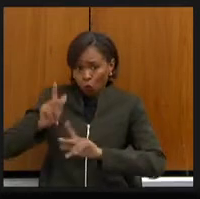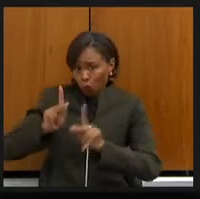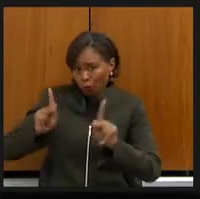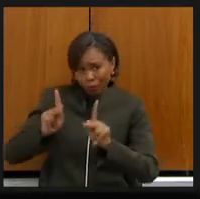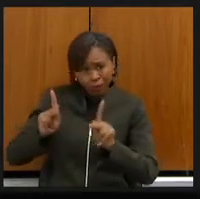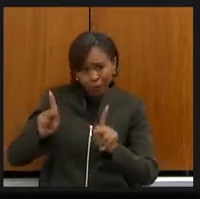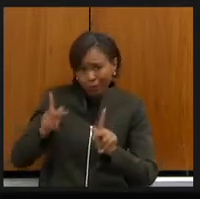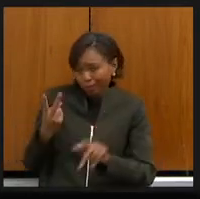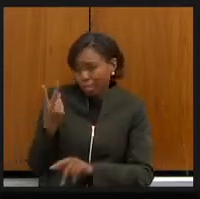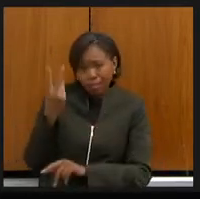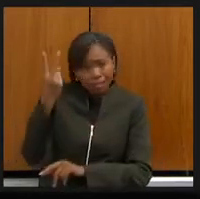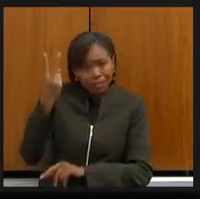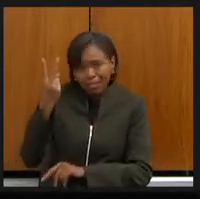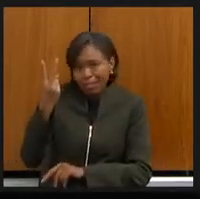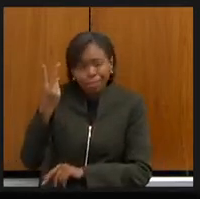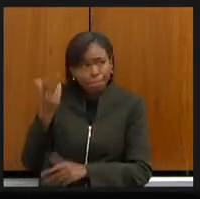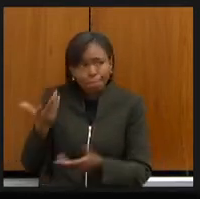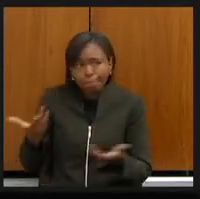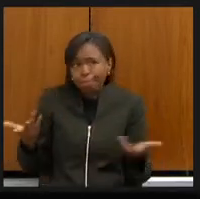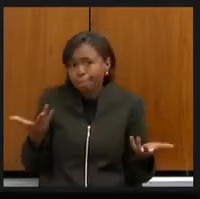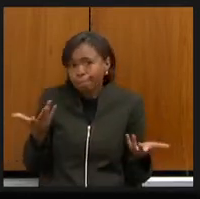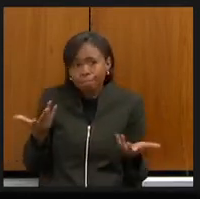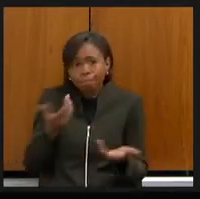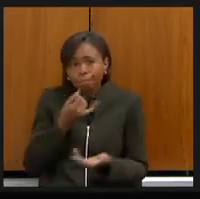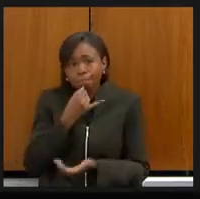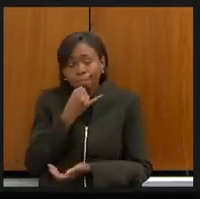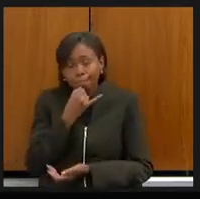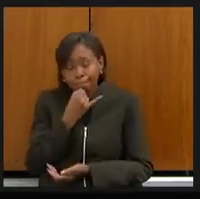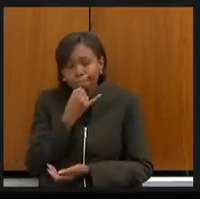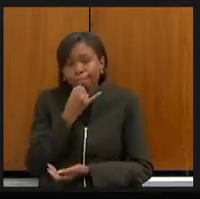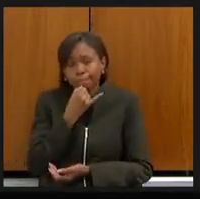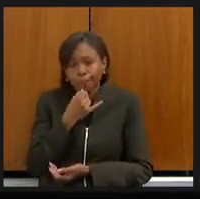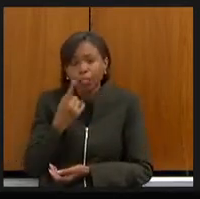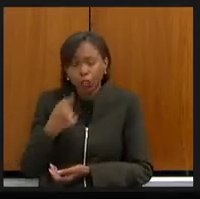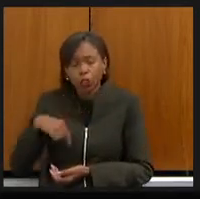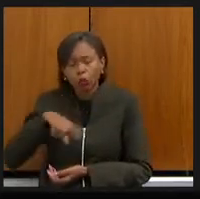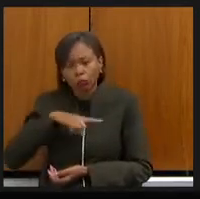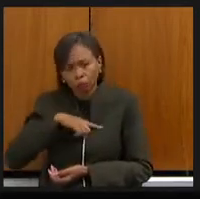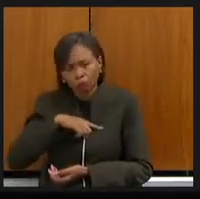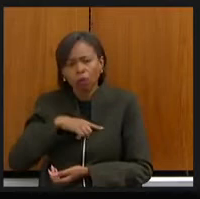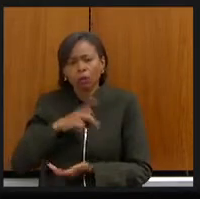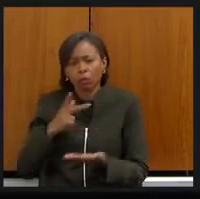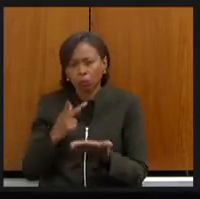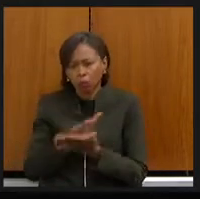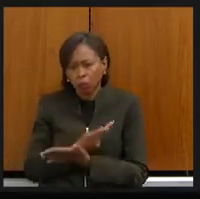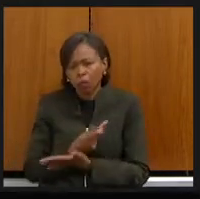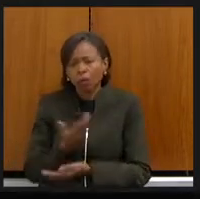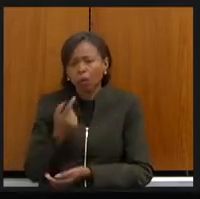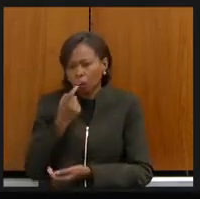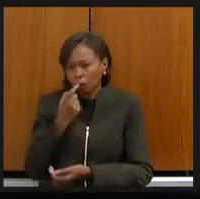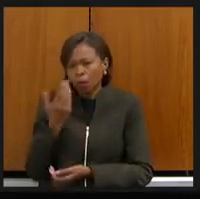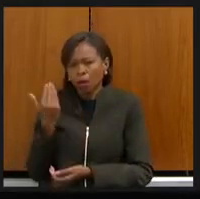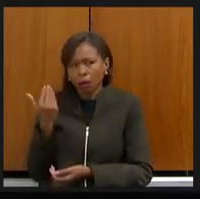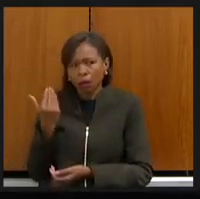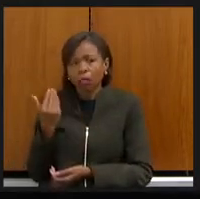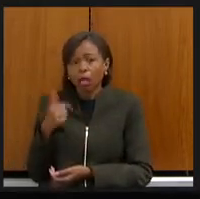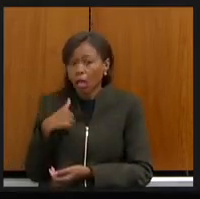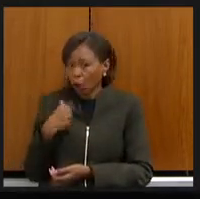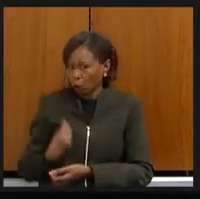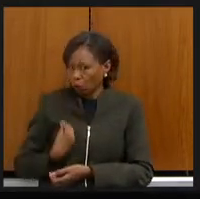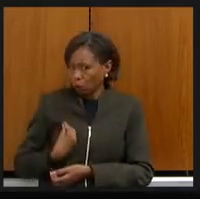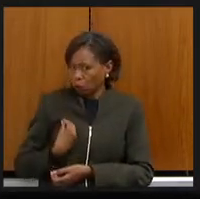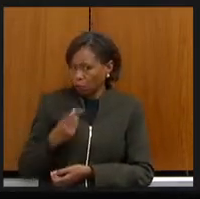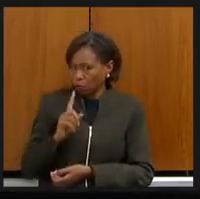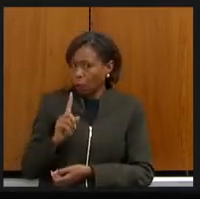uma situação muito triste que a gente não passamos agora mesmo né eu não estava presente mas